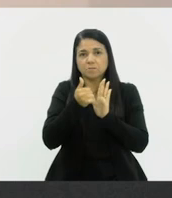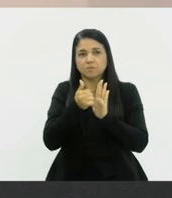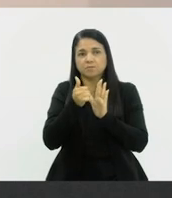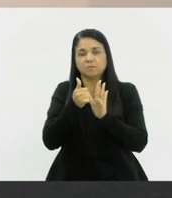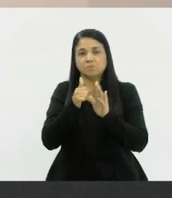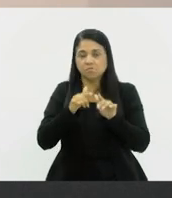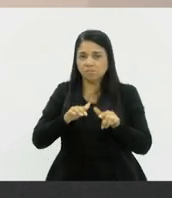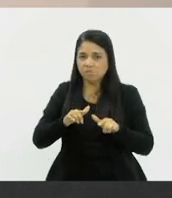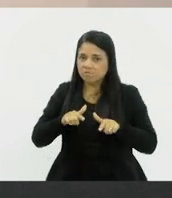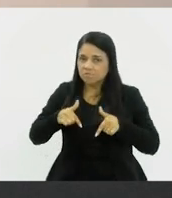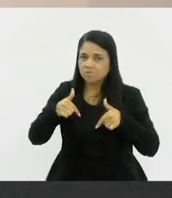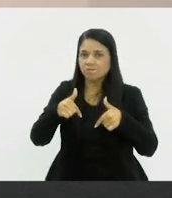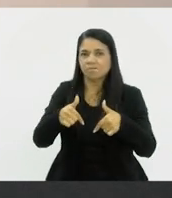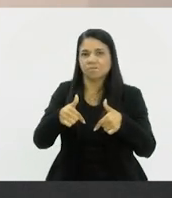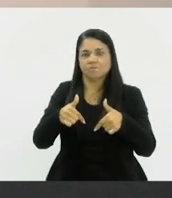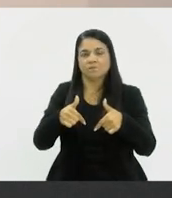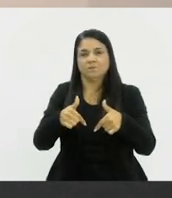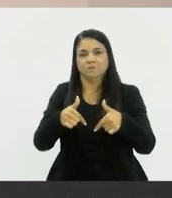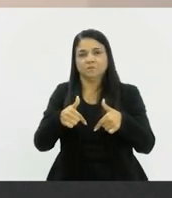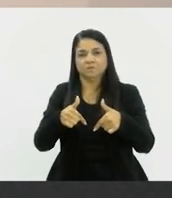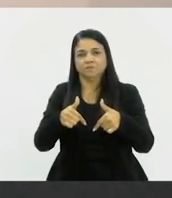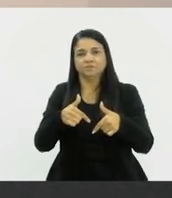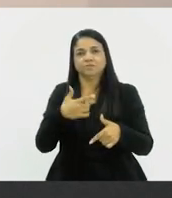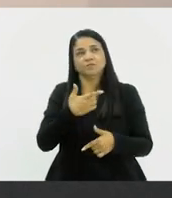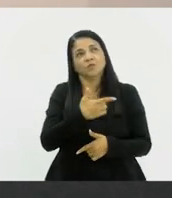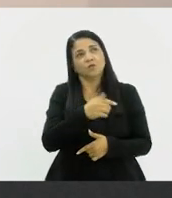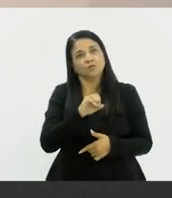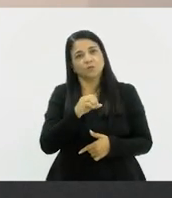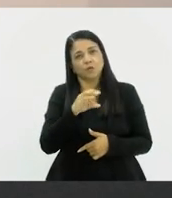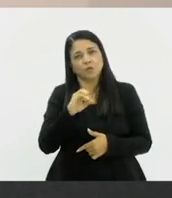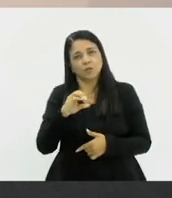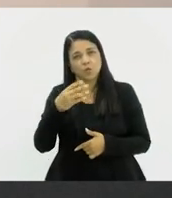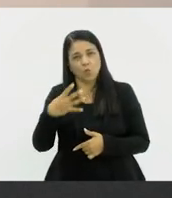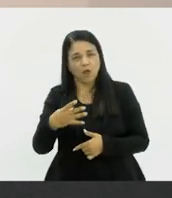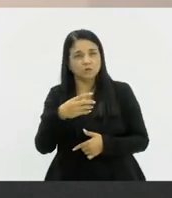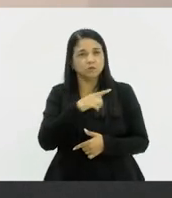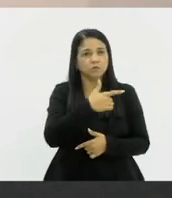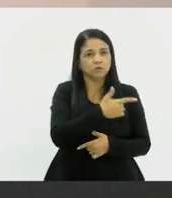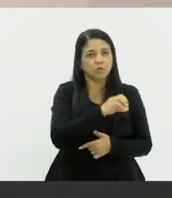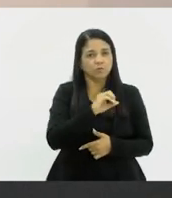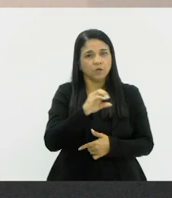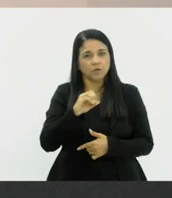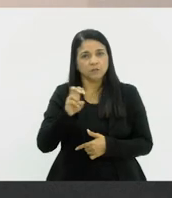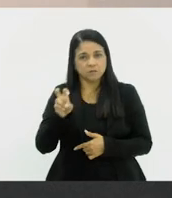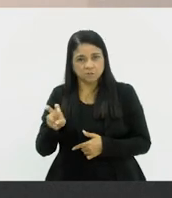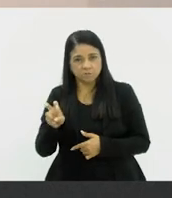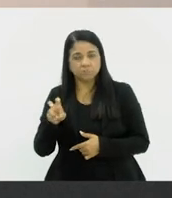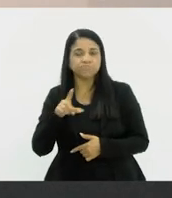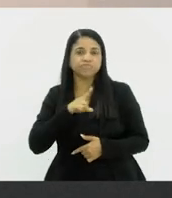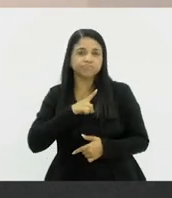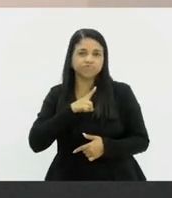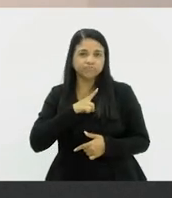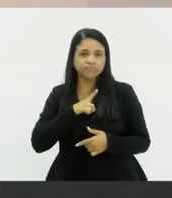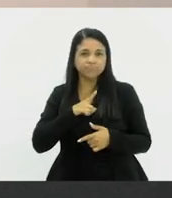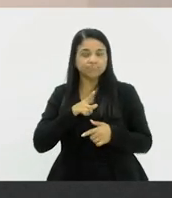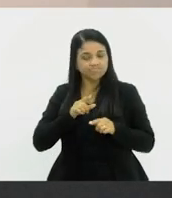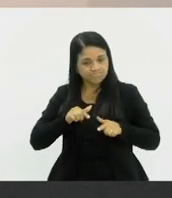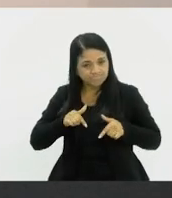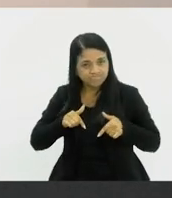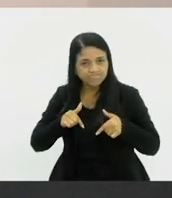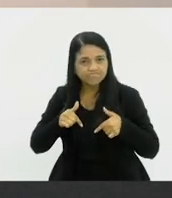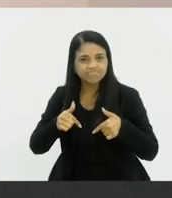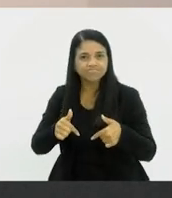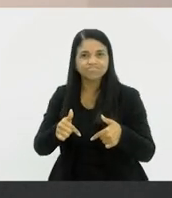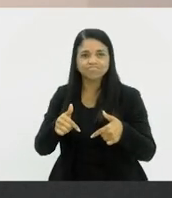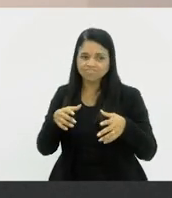primeiro ato né a partir de 2004 2005 começa-se a ter uma efetividade